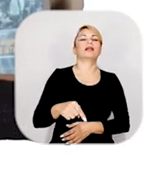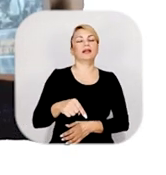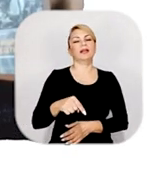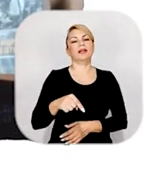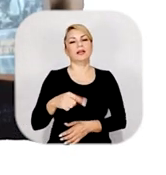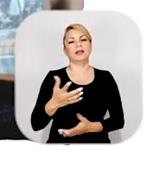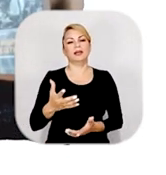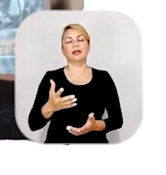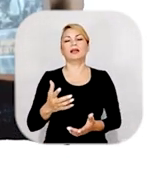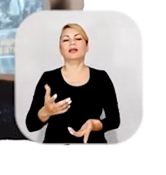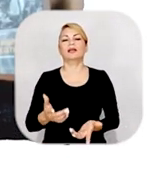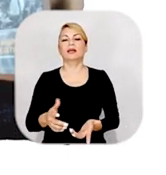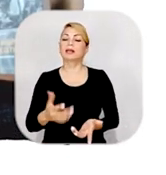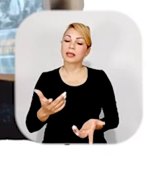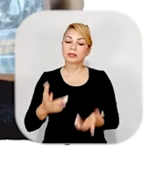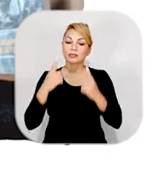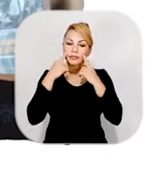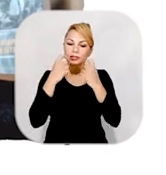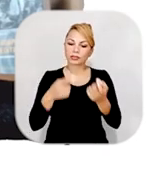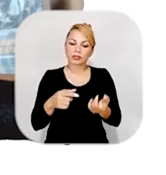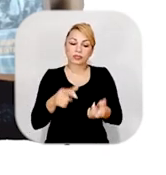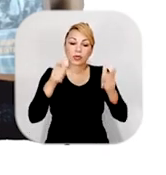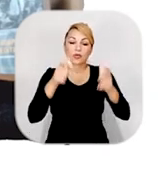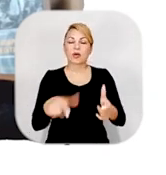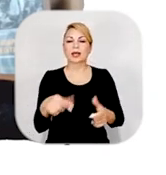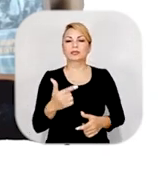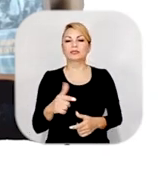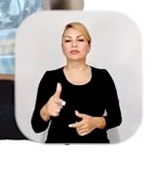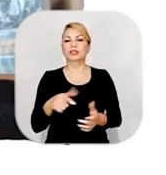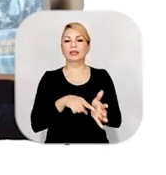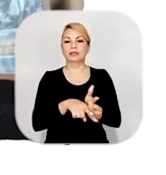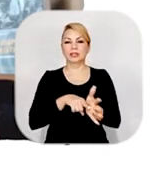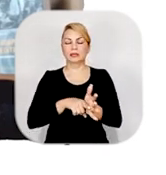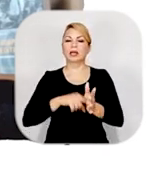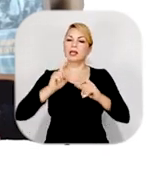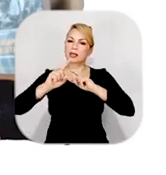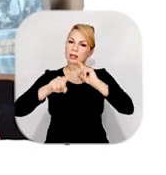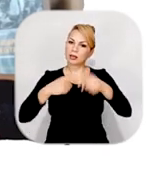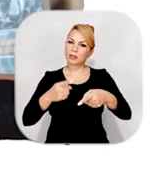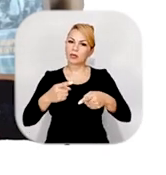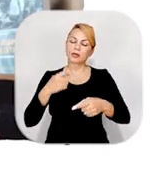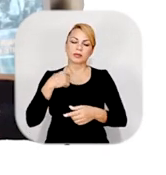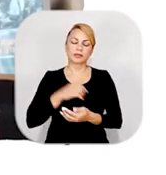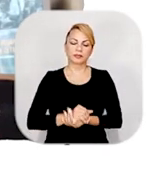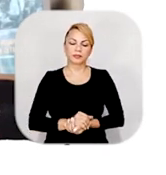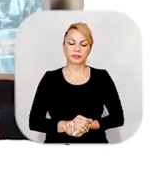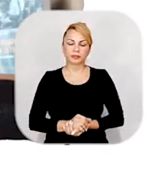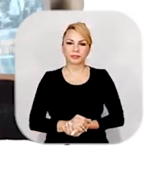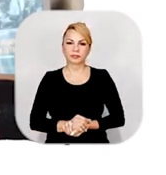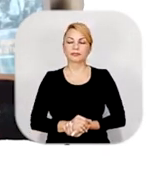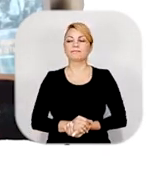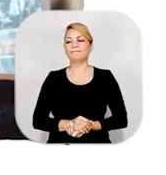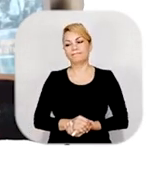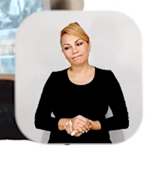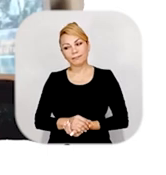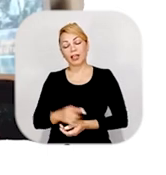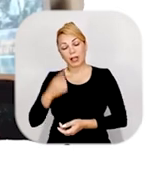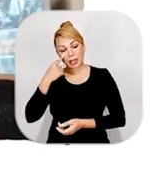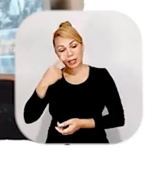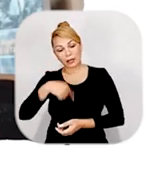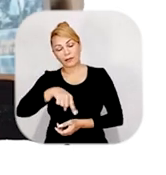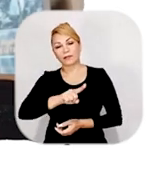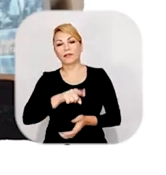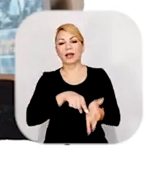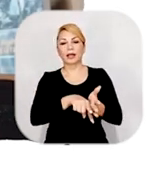era um lugar que não tinha pesquisa, né? E aí depois disso ele falou assim: olha, vai coletar, fazer as